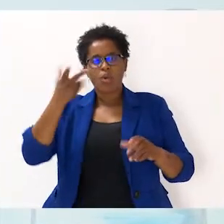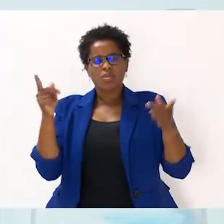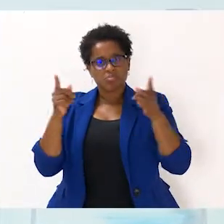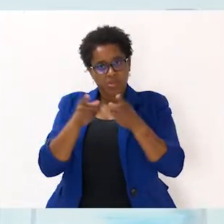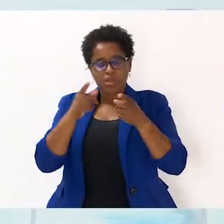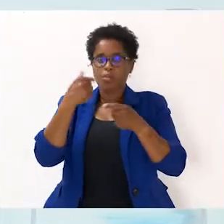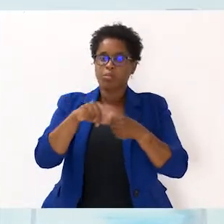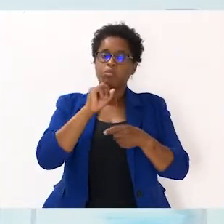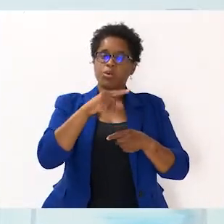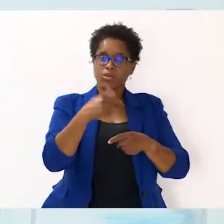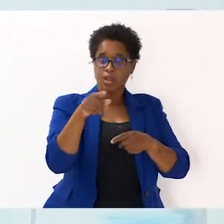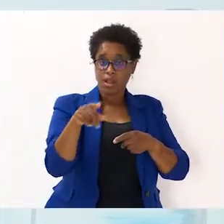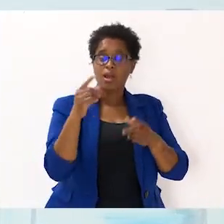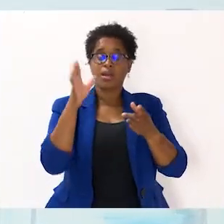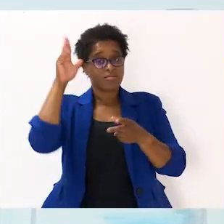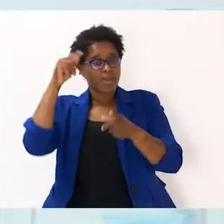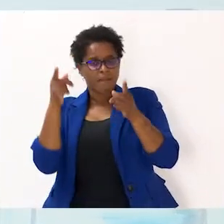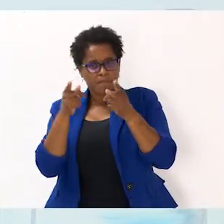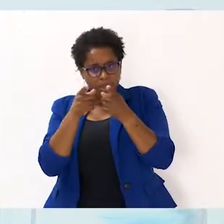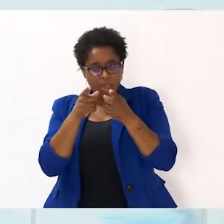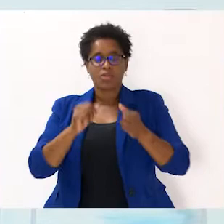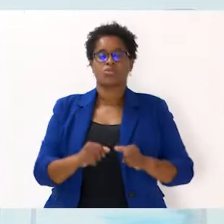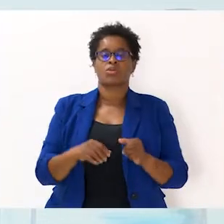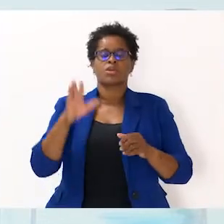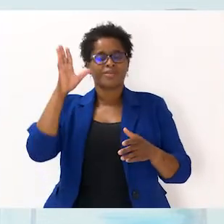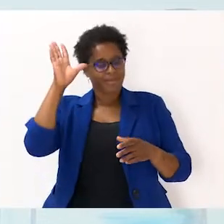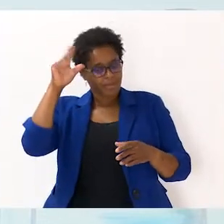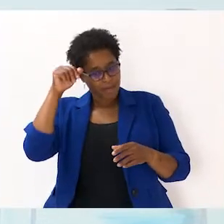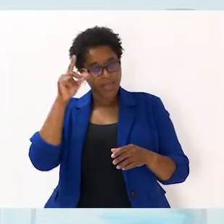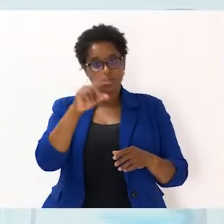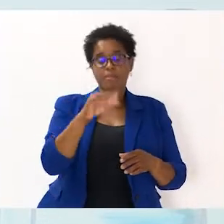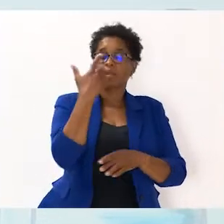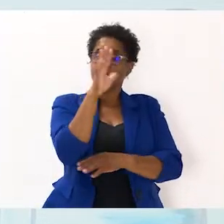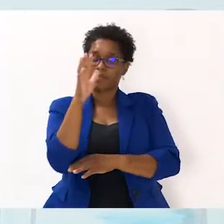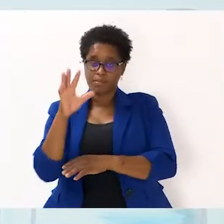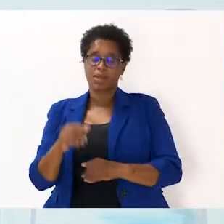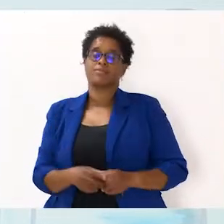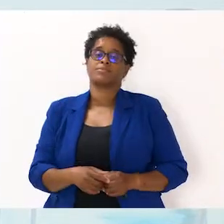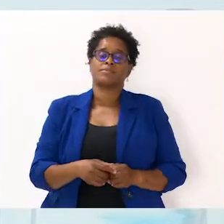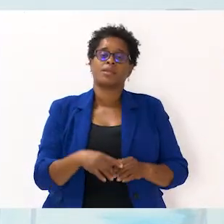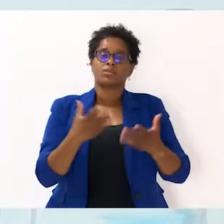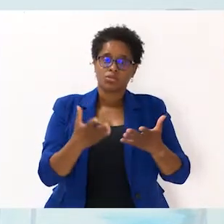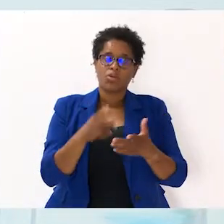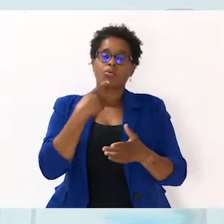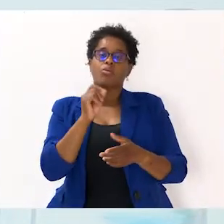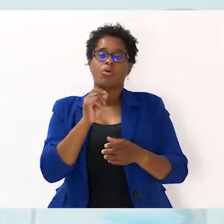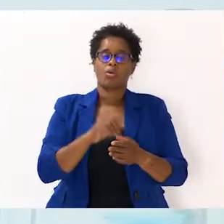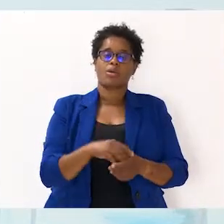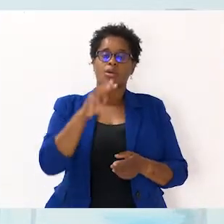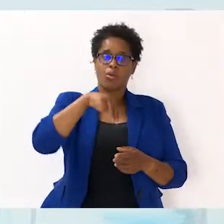lá espécies pequenas espécies de animais e também de vegetais, que são designados